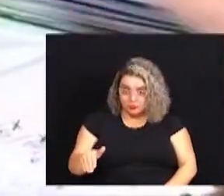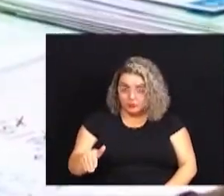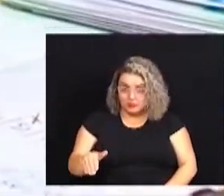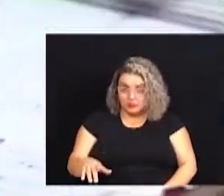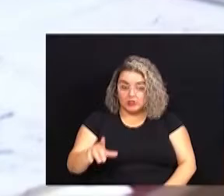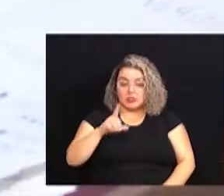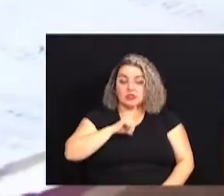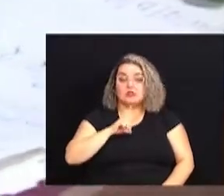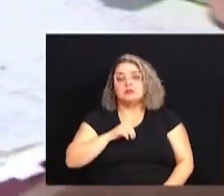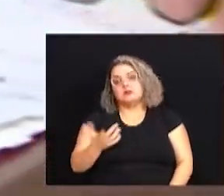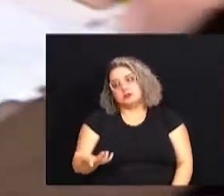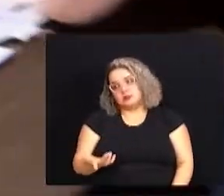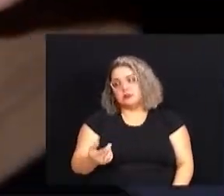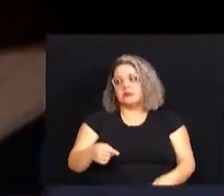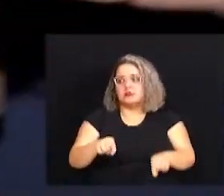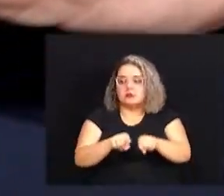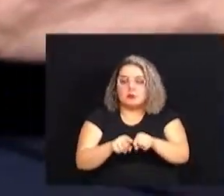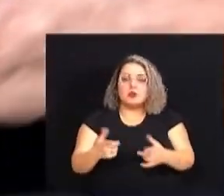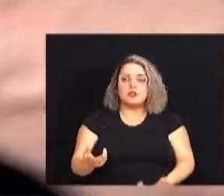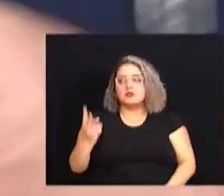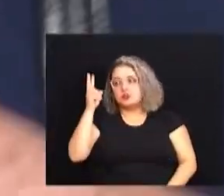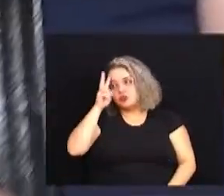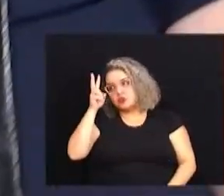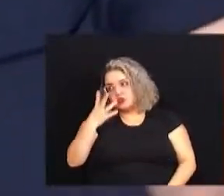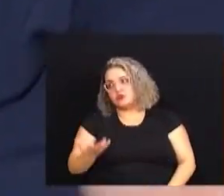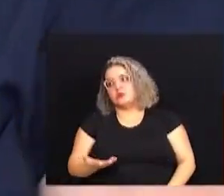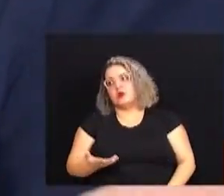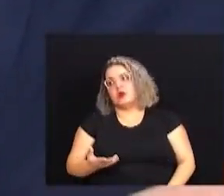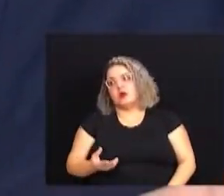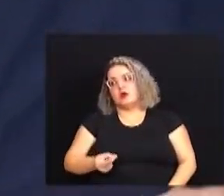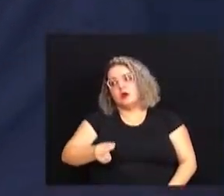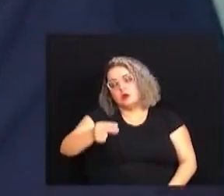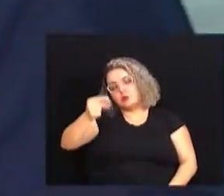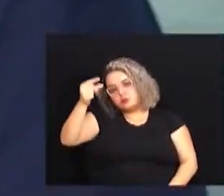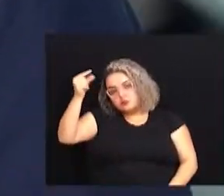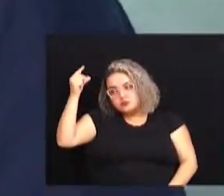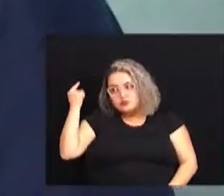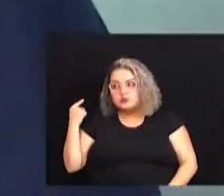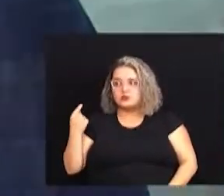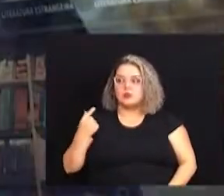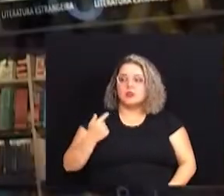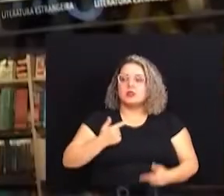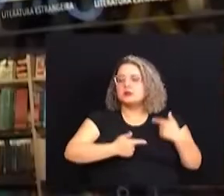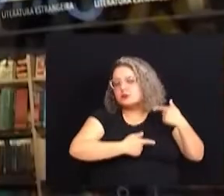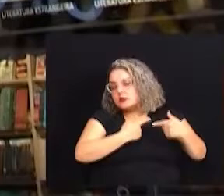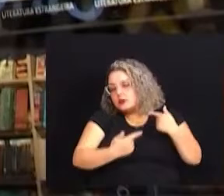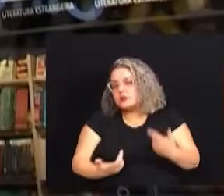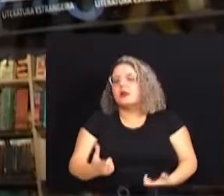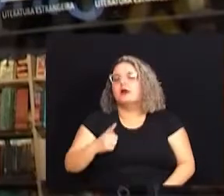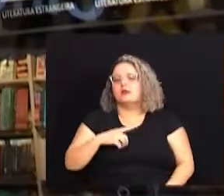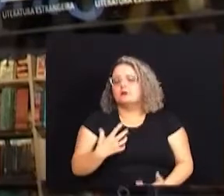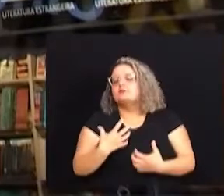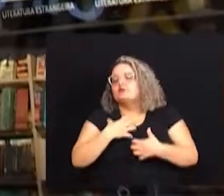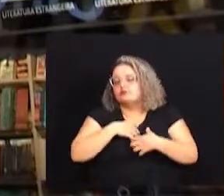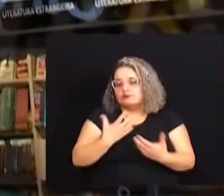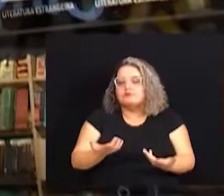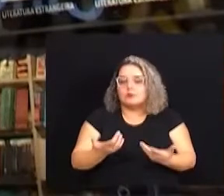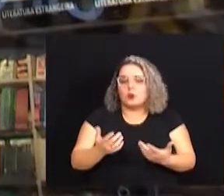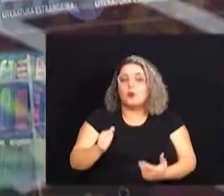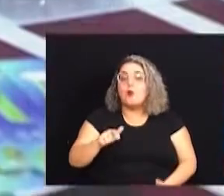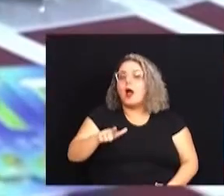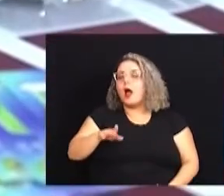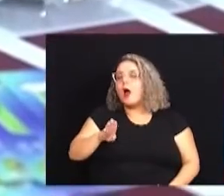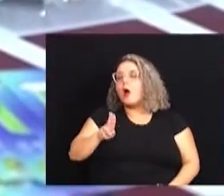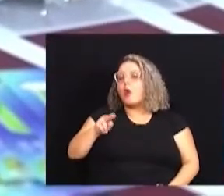forma não deixa de ser uma forma de lembrar os velhos tempos, tem uma relação aí emocional com o álbum.